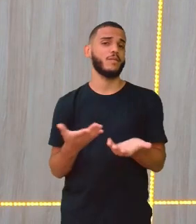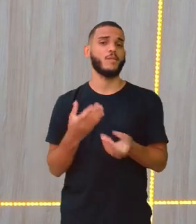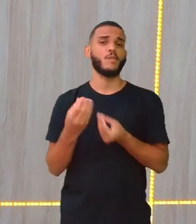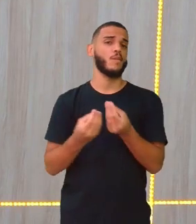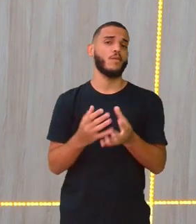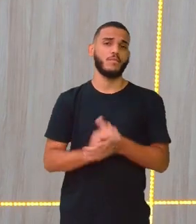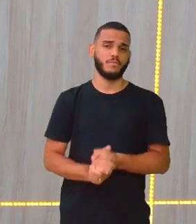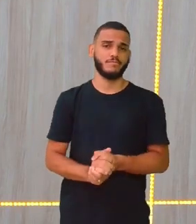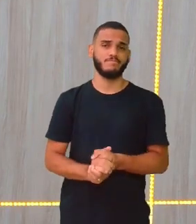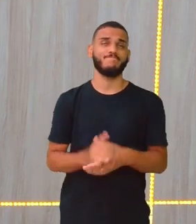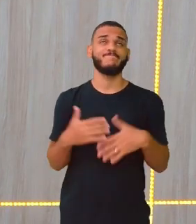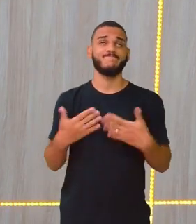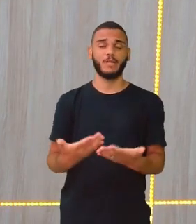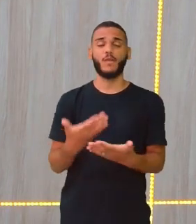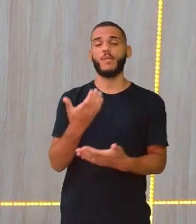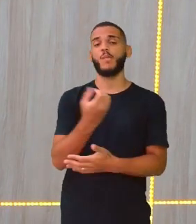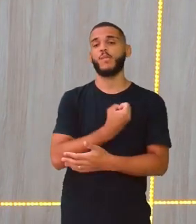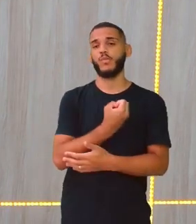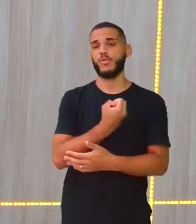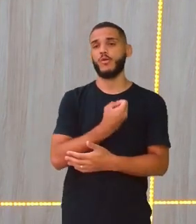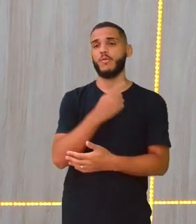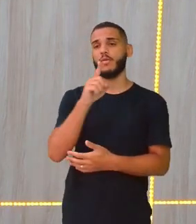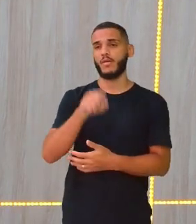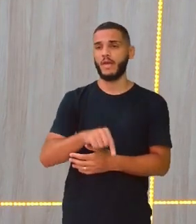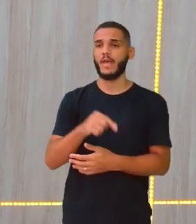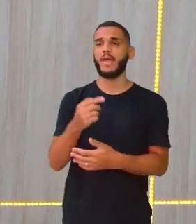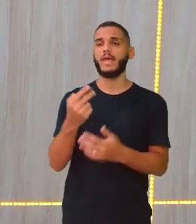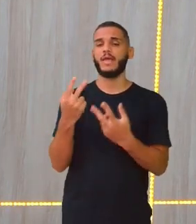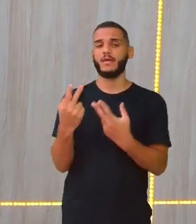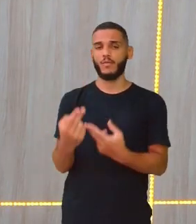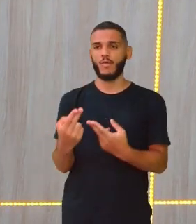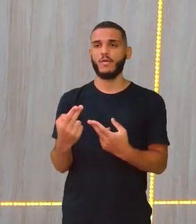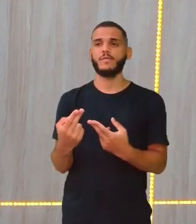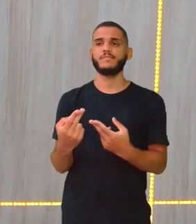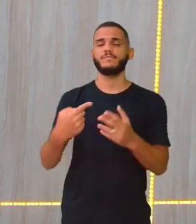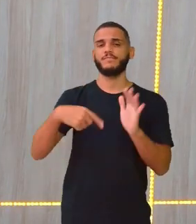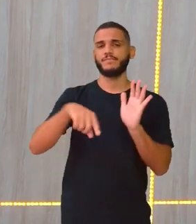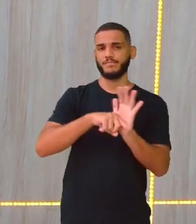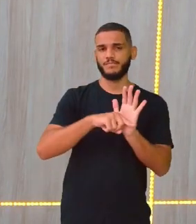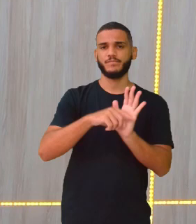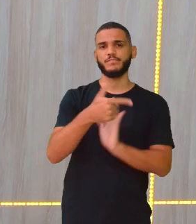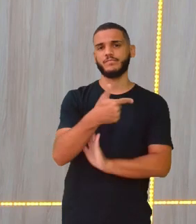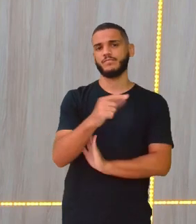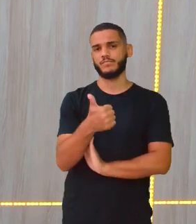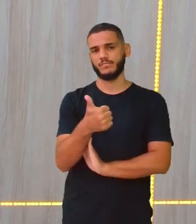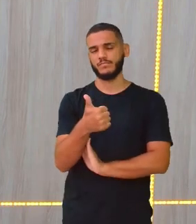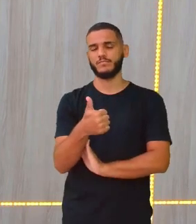Veja, o número da figura é igual à edição da Copa menos 21.